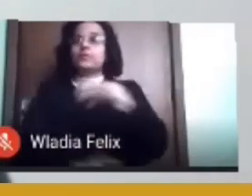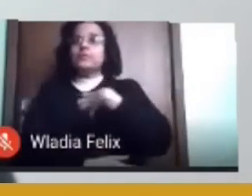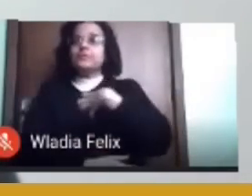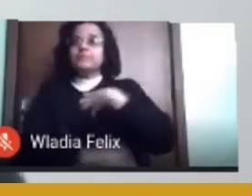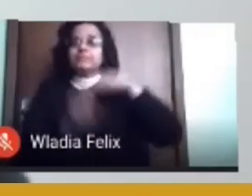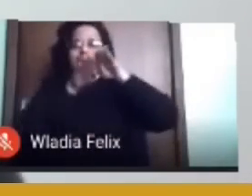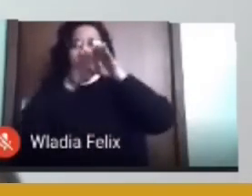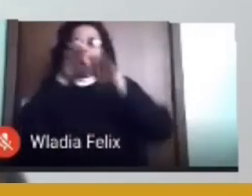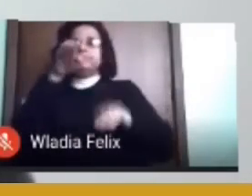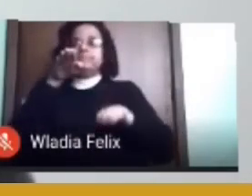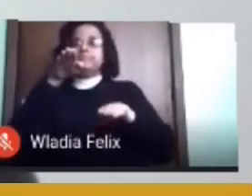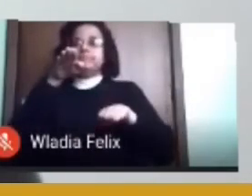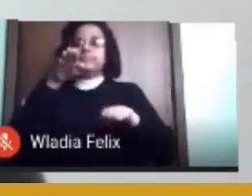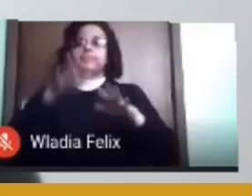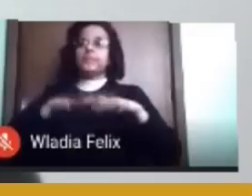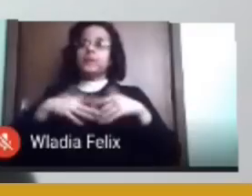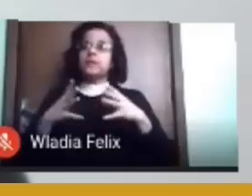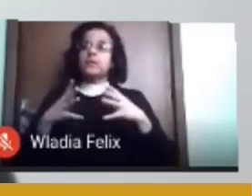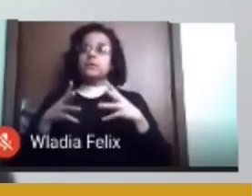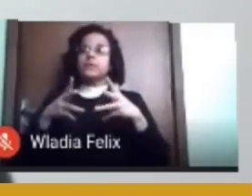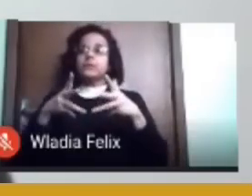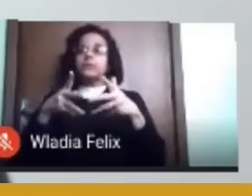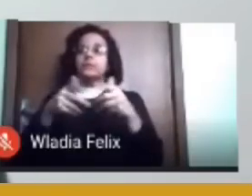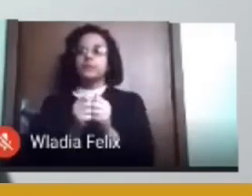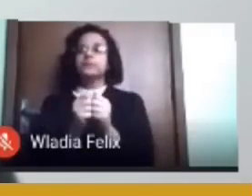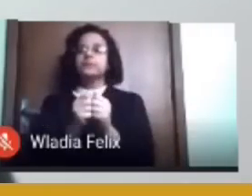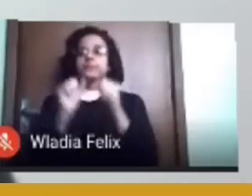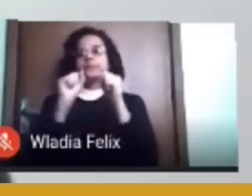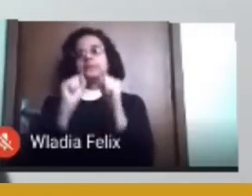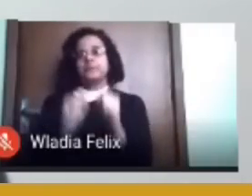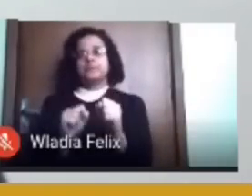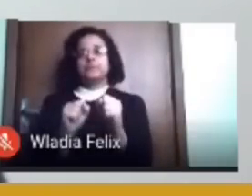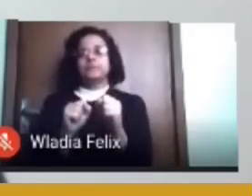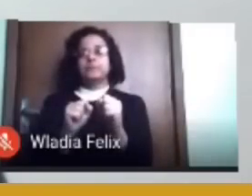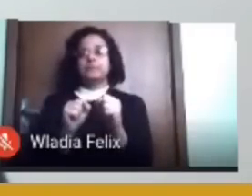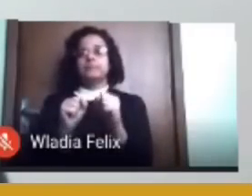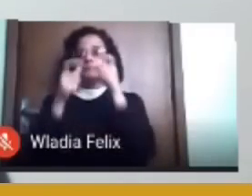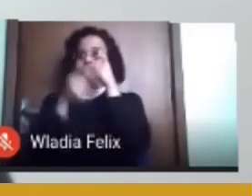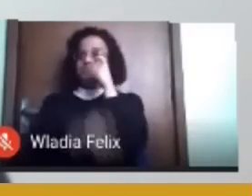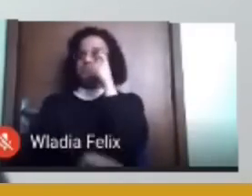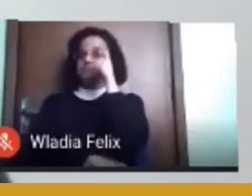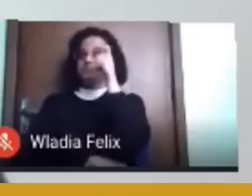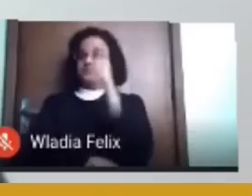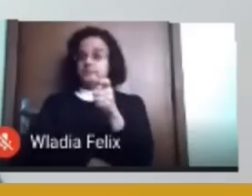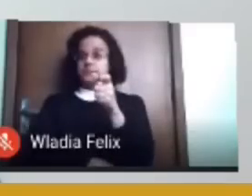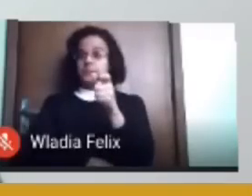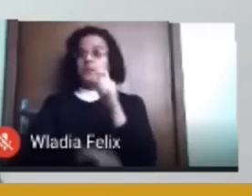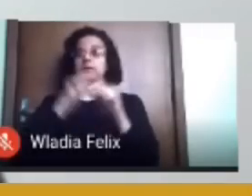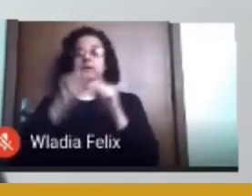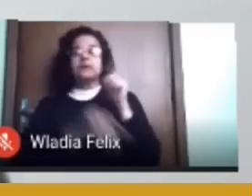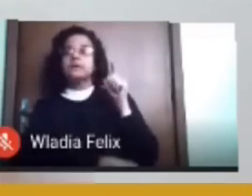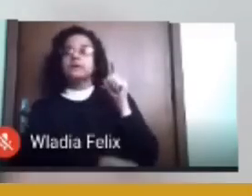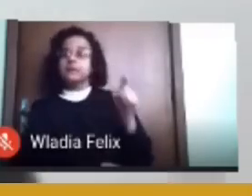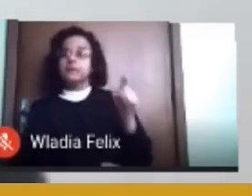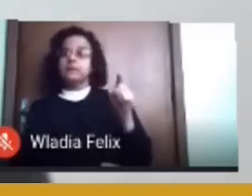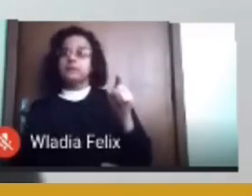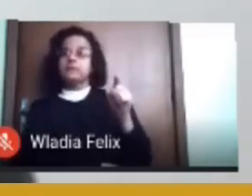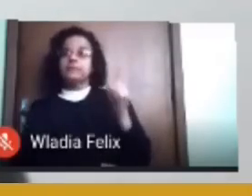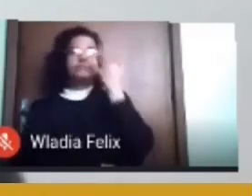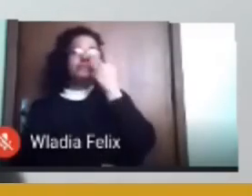um alerta de que a criança ou adolescente está sofrendo violência sexual, tá? Então, nós temos que ter esse olhar